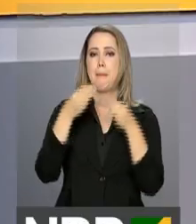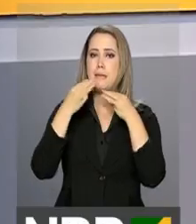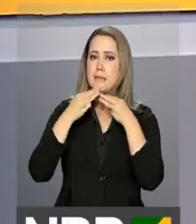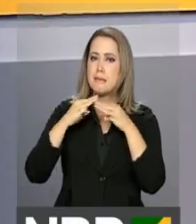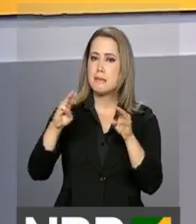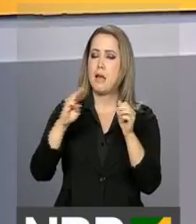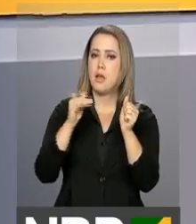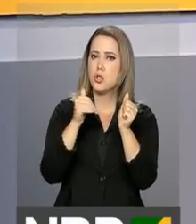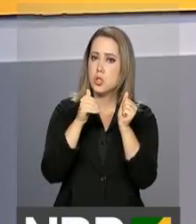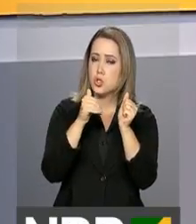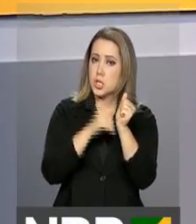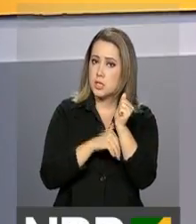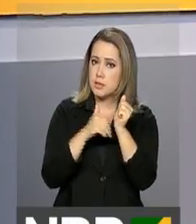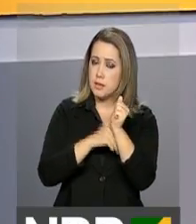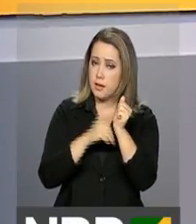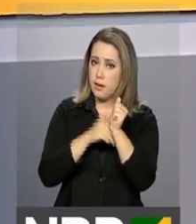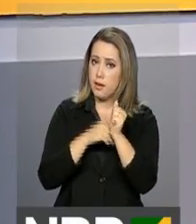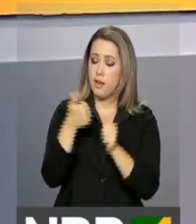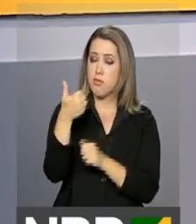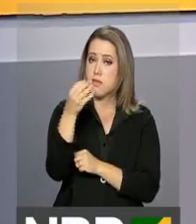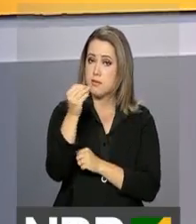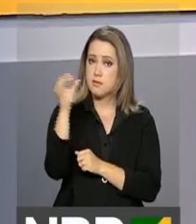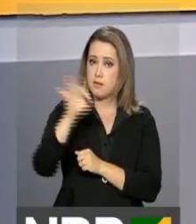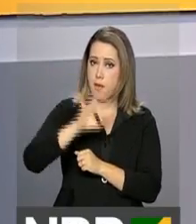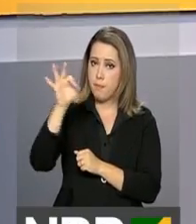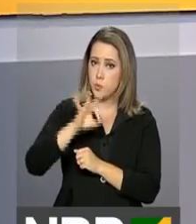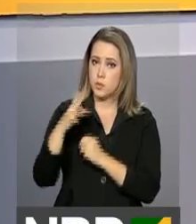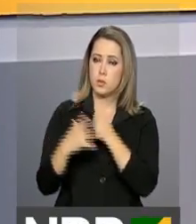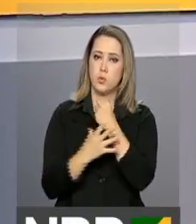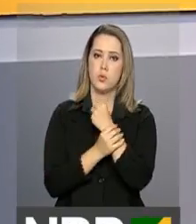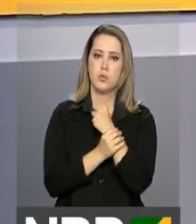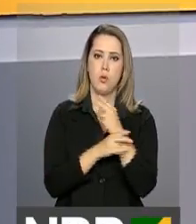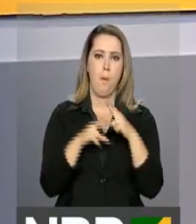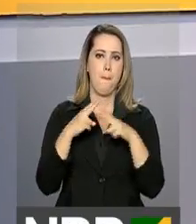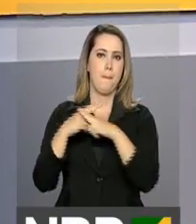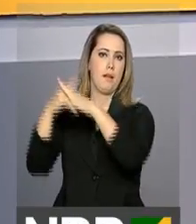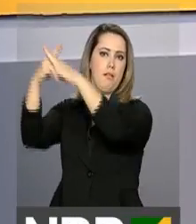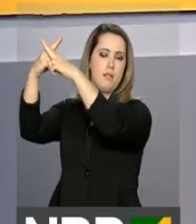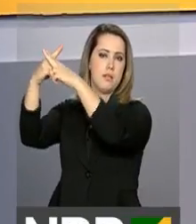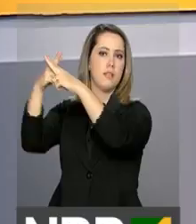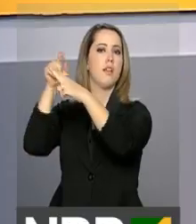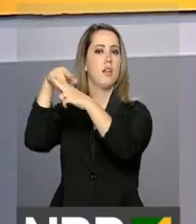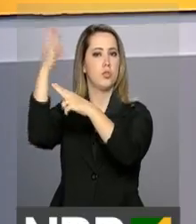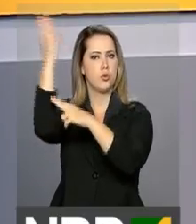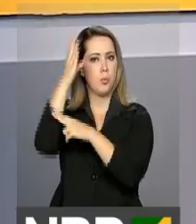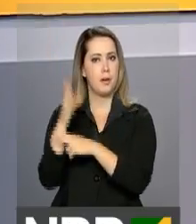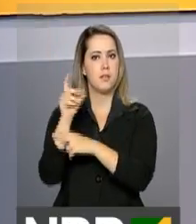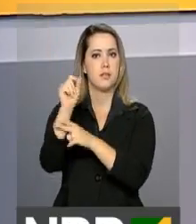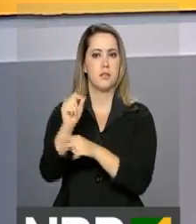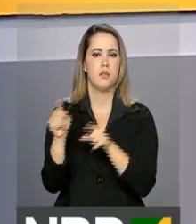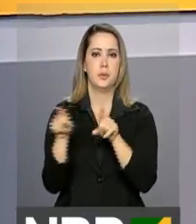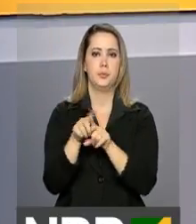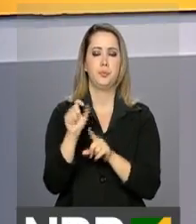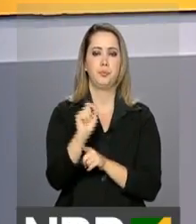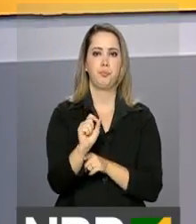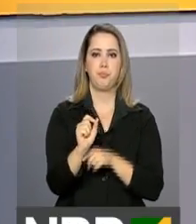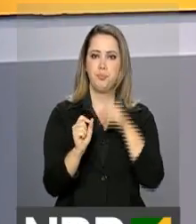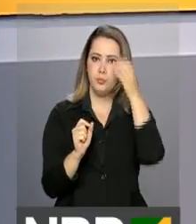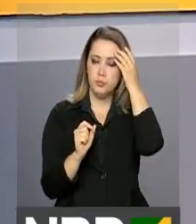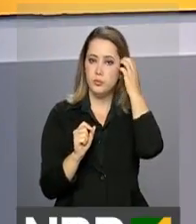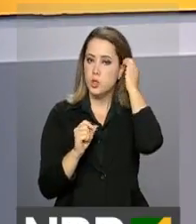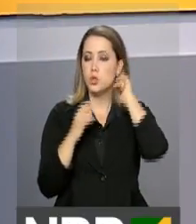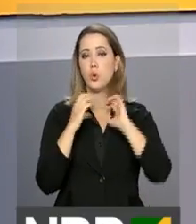com 100% de segurança e sigilo de um satélite totalmente brasileiro o satélite geoestacionário de